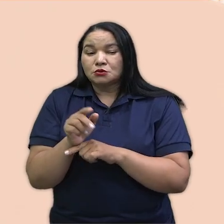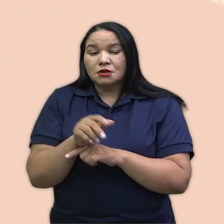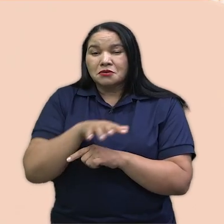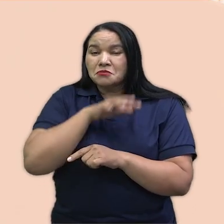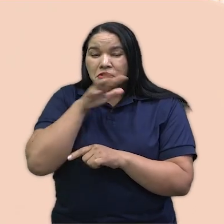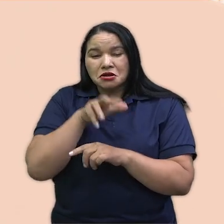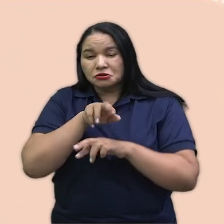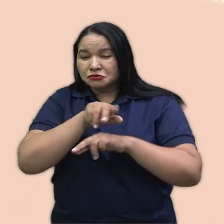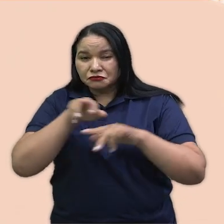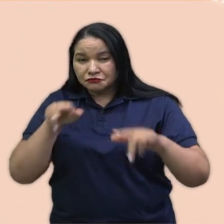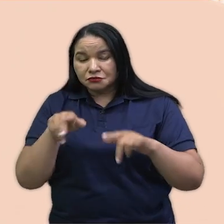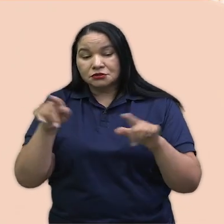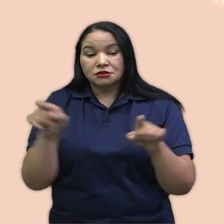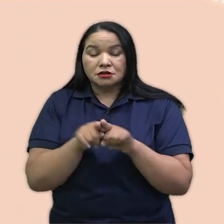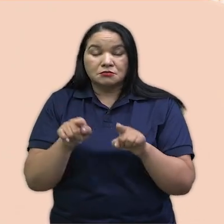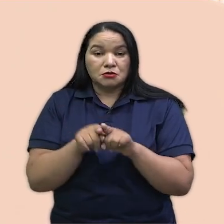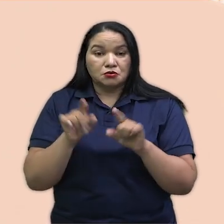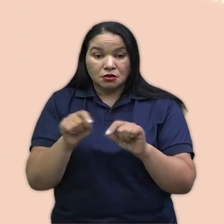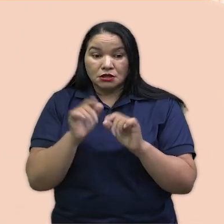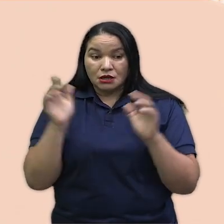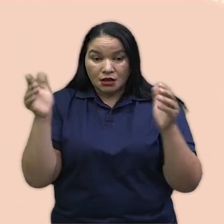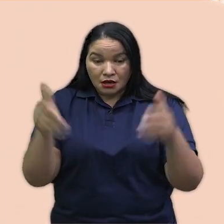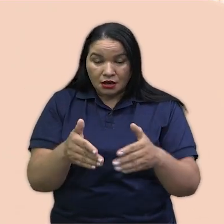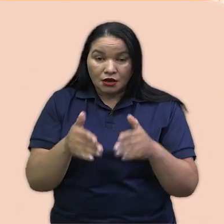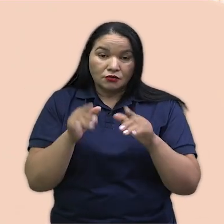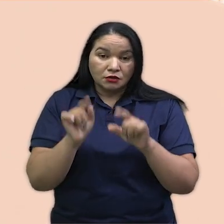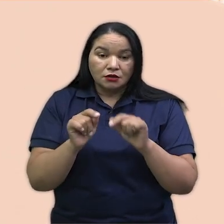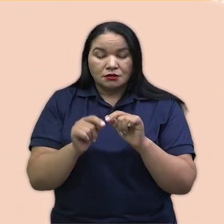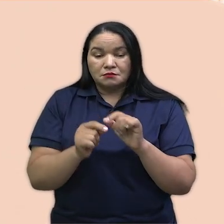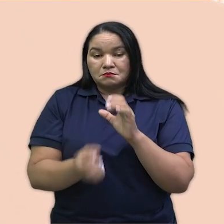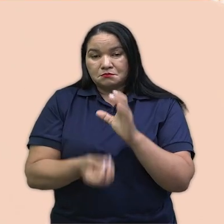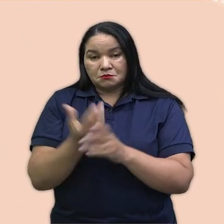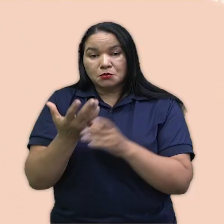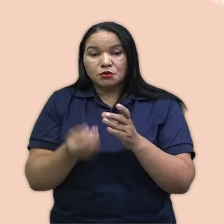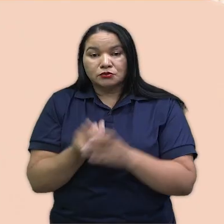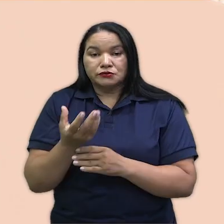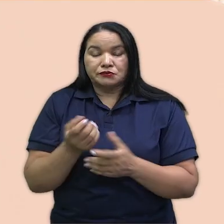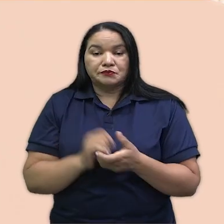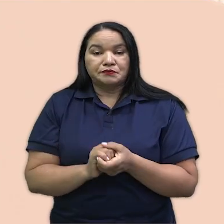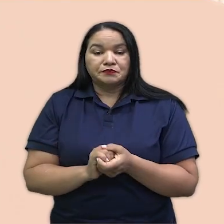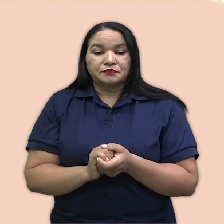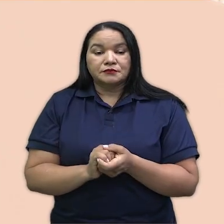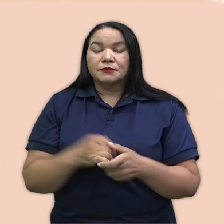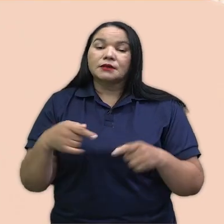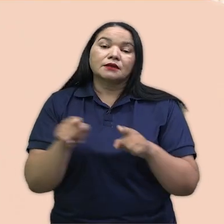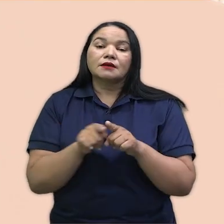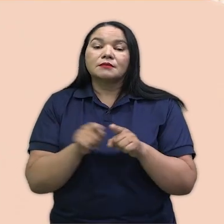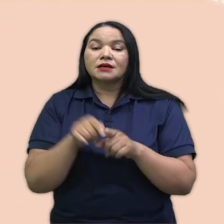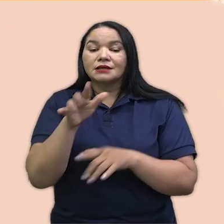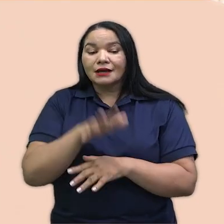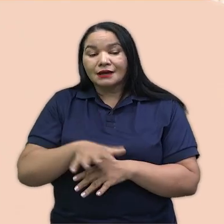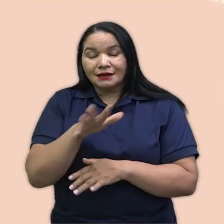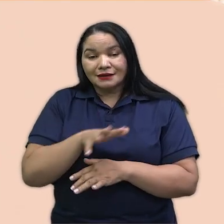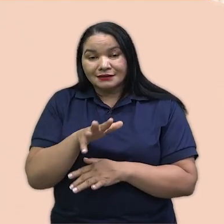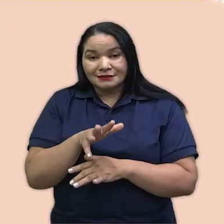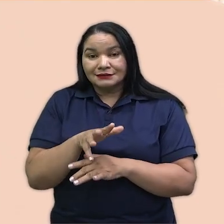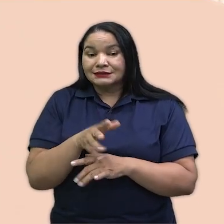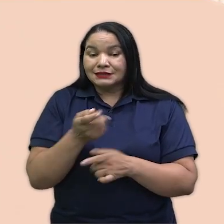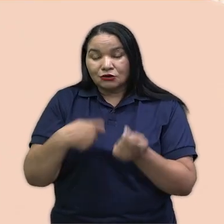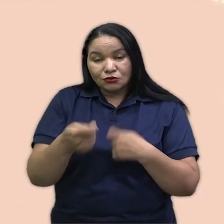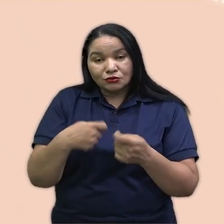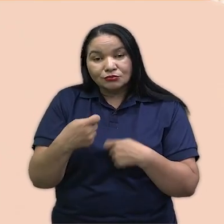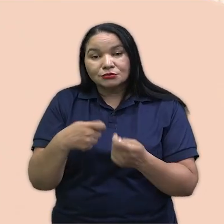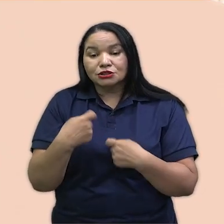que está ocorrendo cada vez mais do setor primário, tá certo? Mas, além da parte econômica,